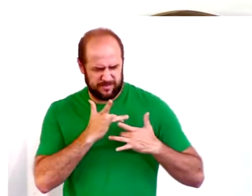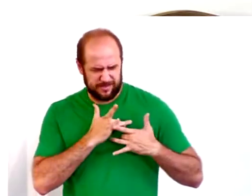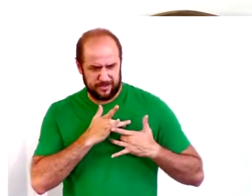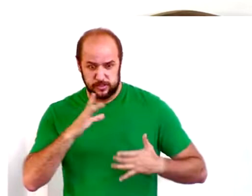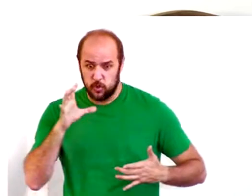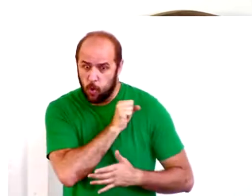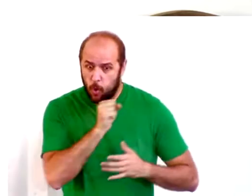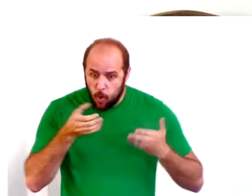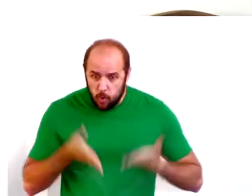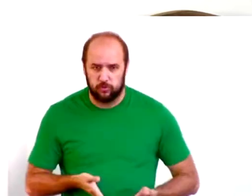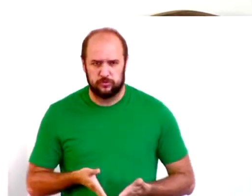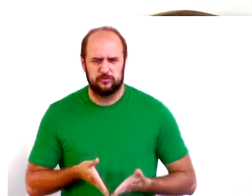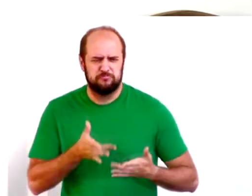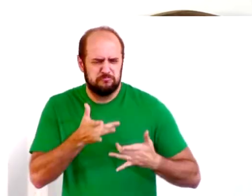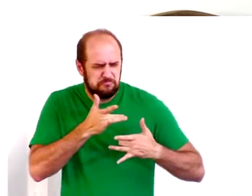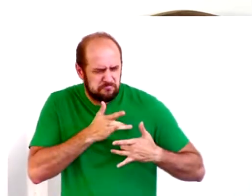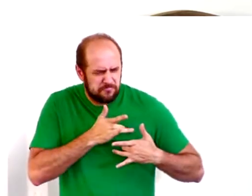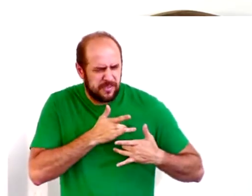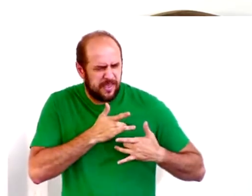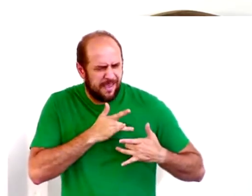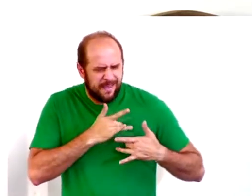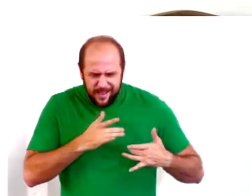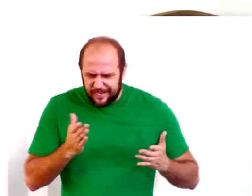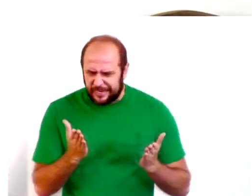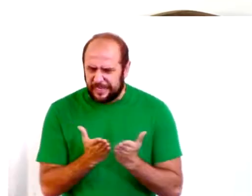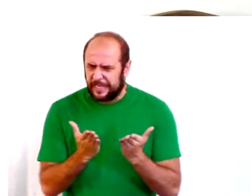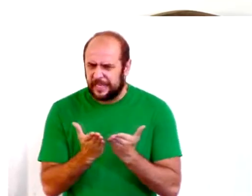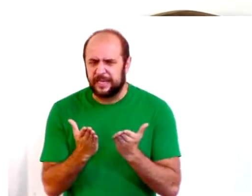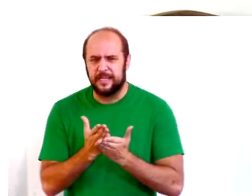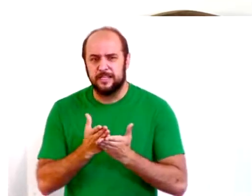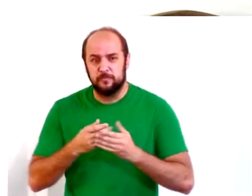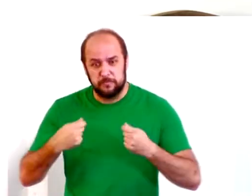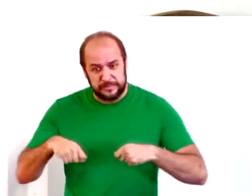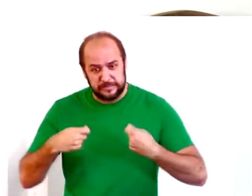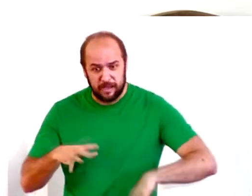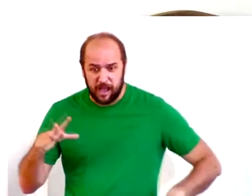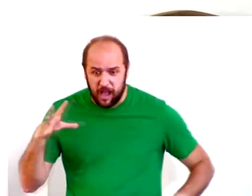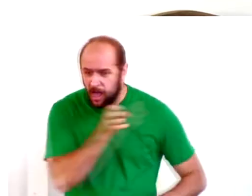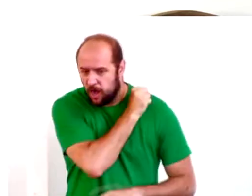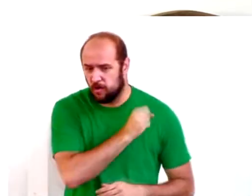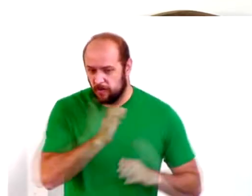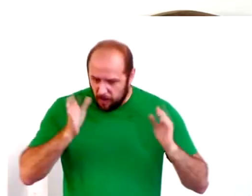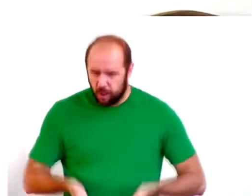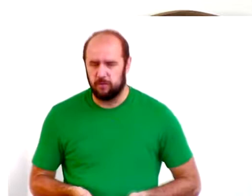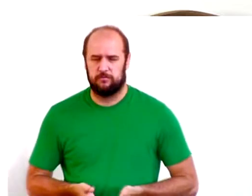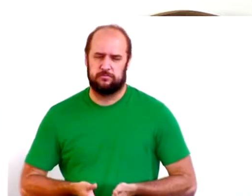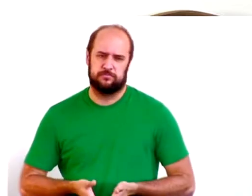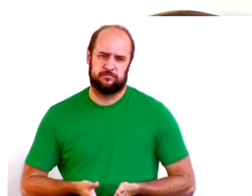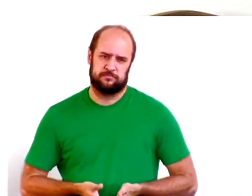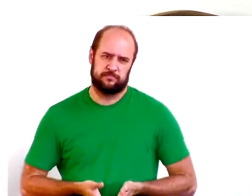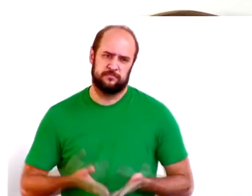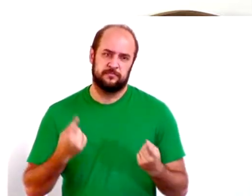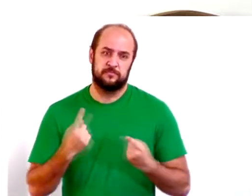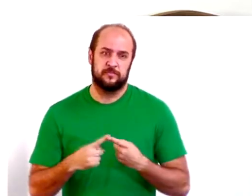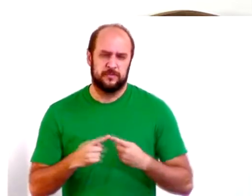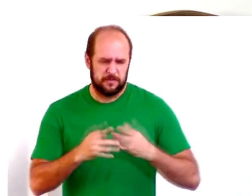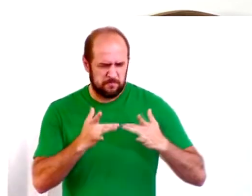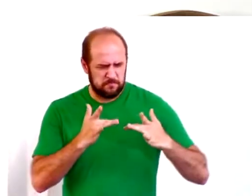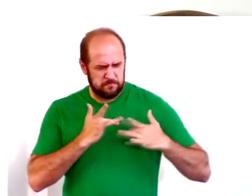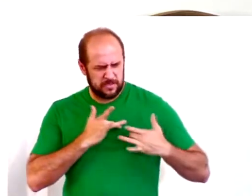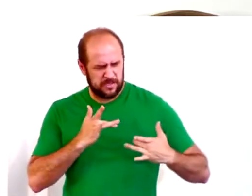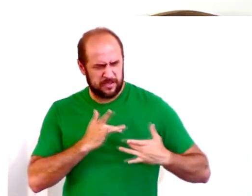urgente. A piedade cristã é sim algo urgente. Porque piedade é o contrário